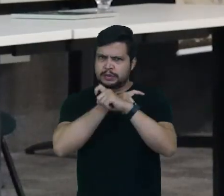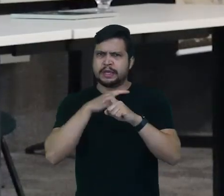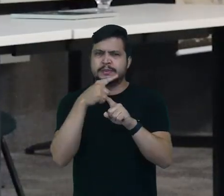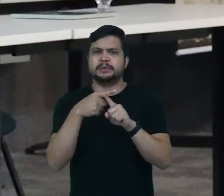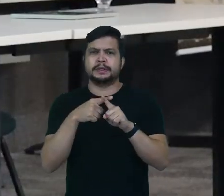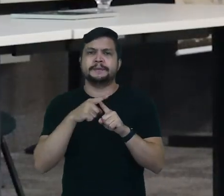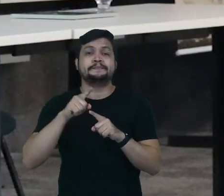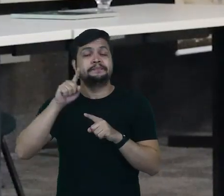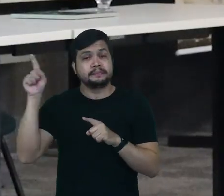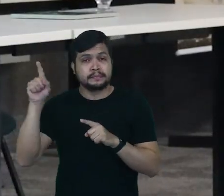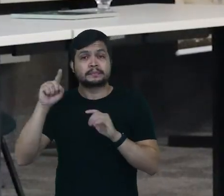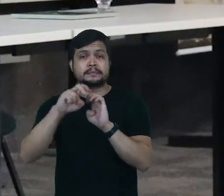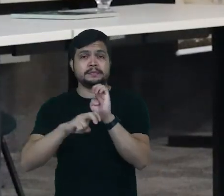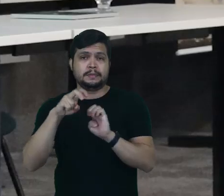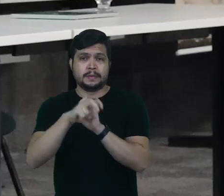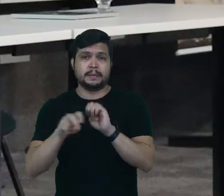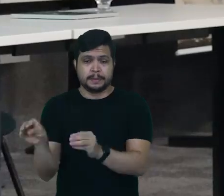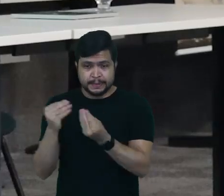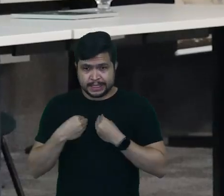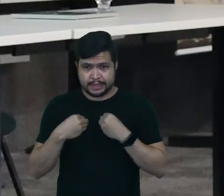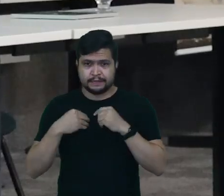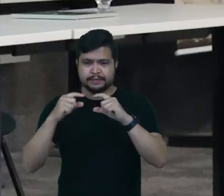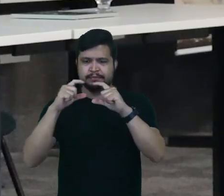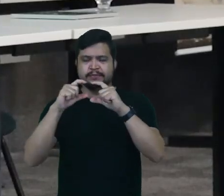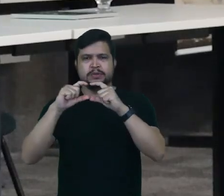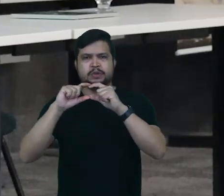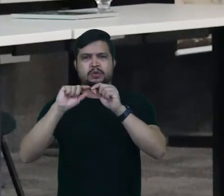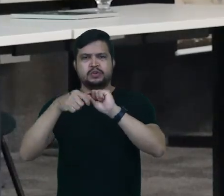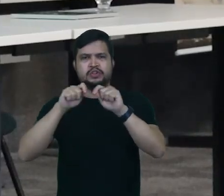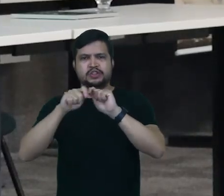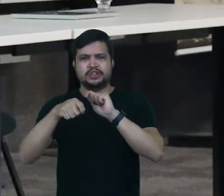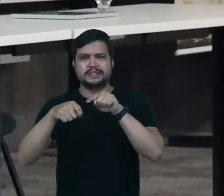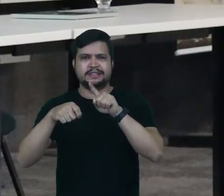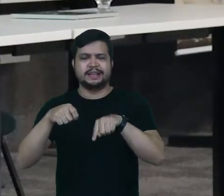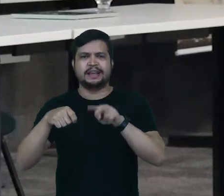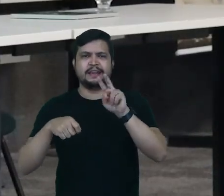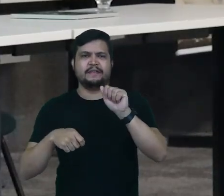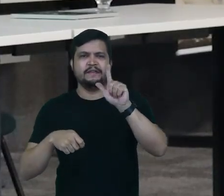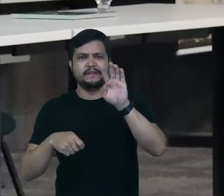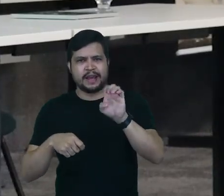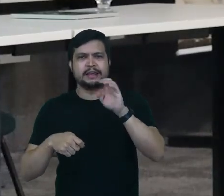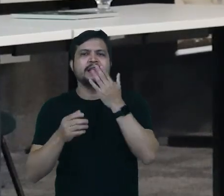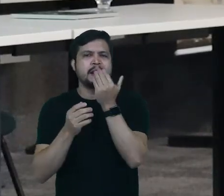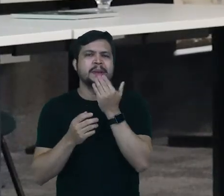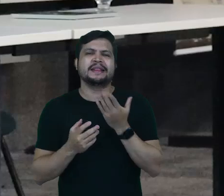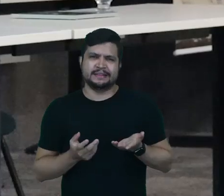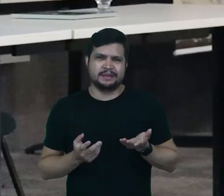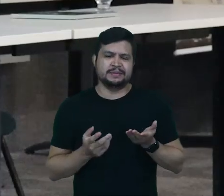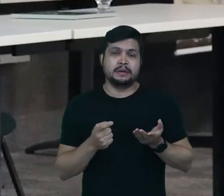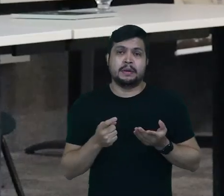quê? Porque o ticket da Embrapa era R$750. Vocês sabem o que é o ticket? É o vale